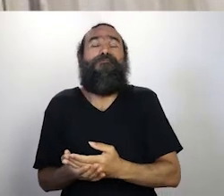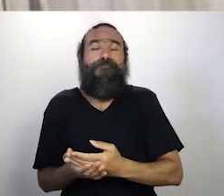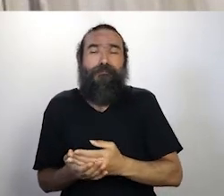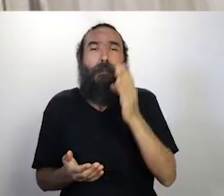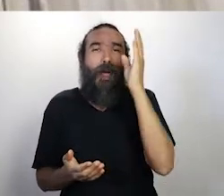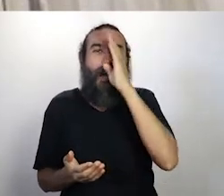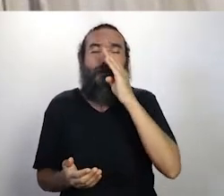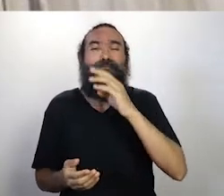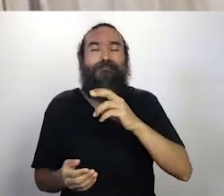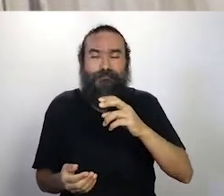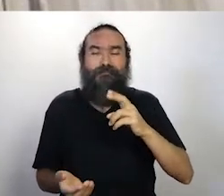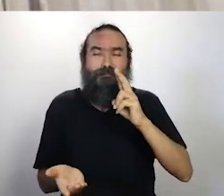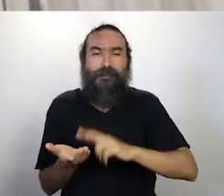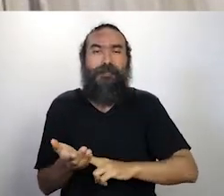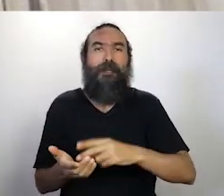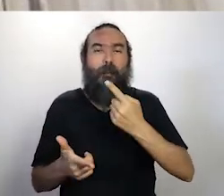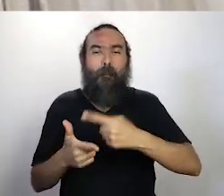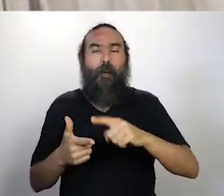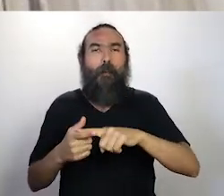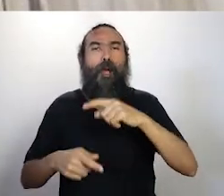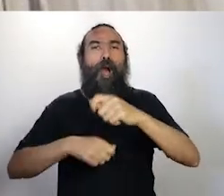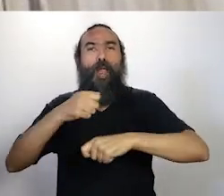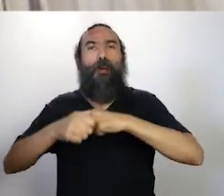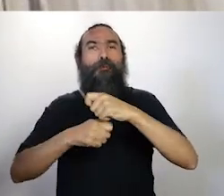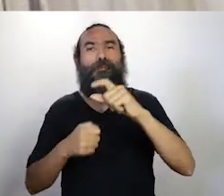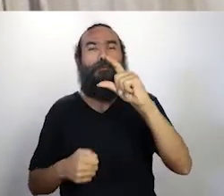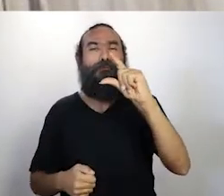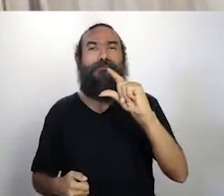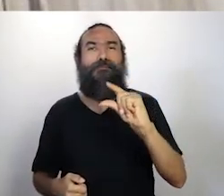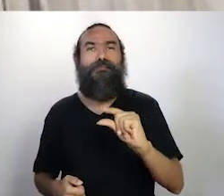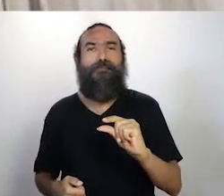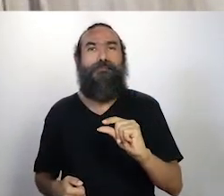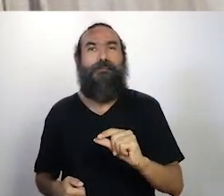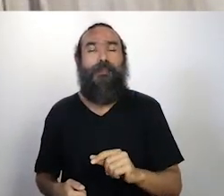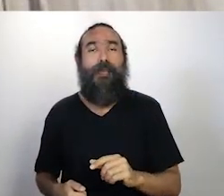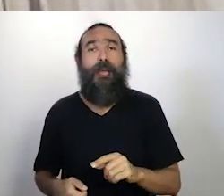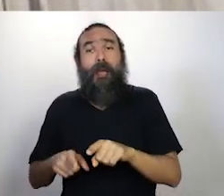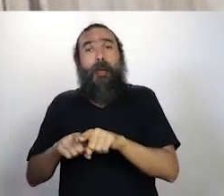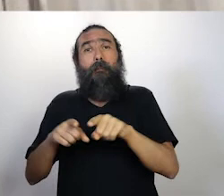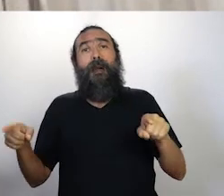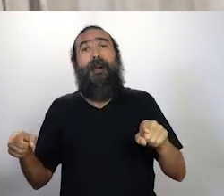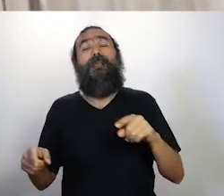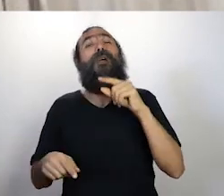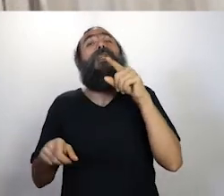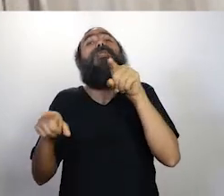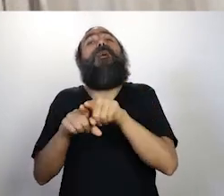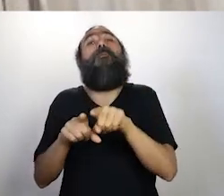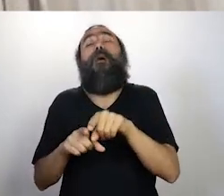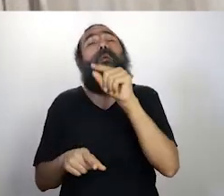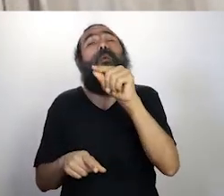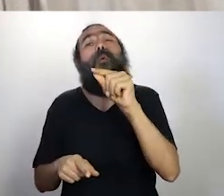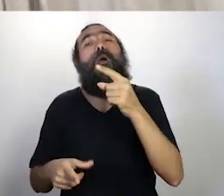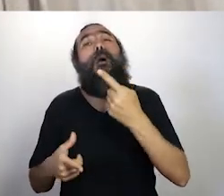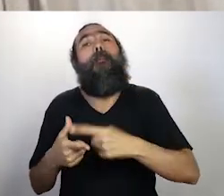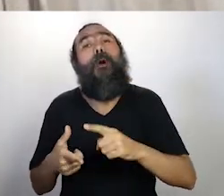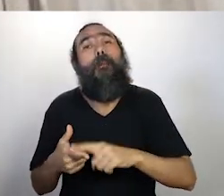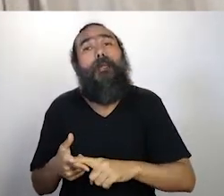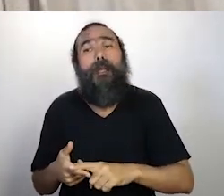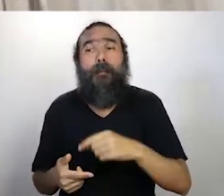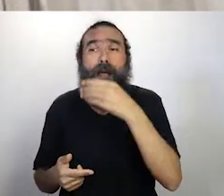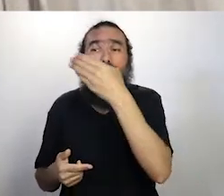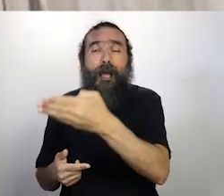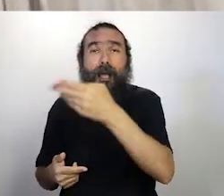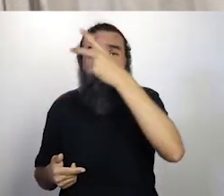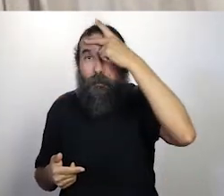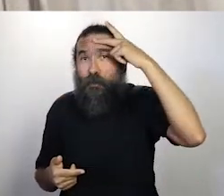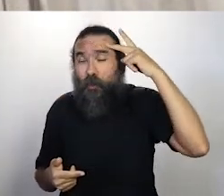R$372 mil por aluno. Mas o problema não é para a economia, é o quanto que isso tem impacto na vida daquela pessoa que deixa de se realizar